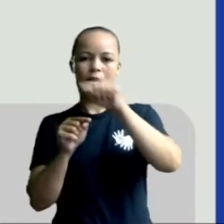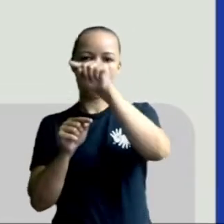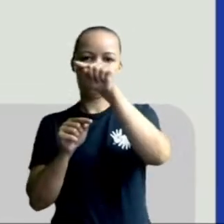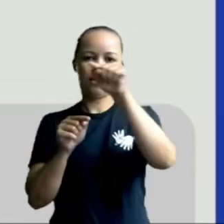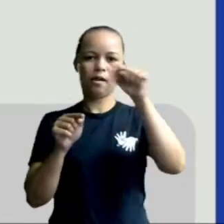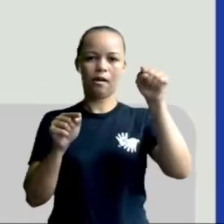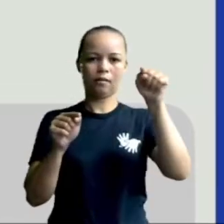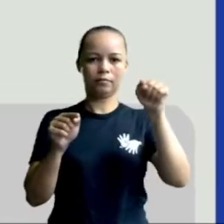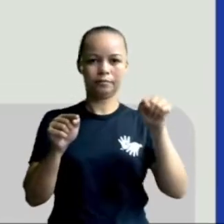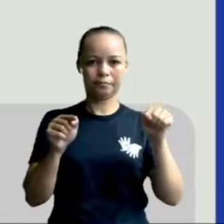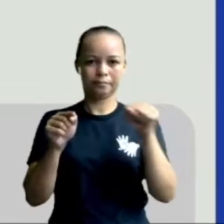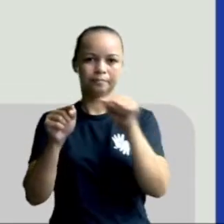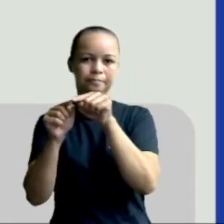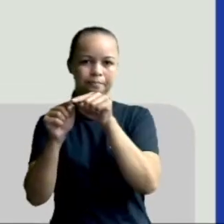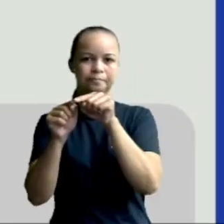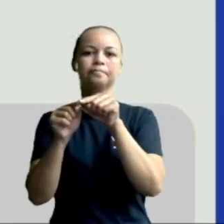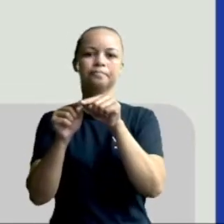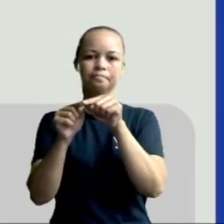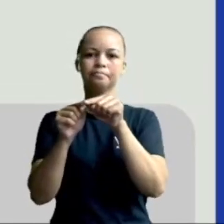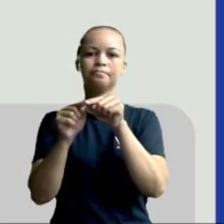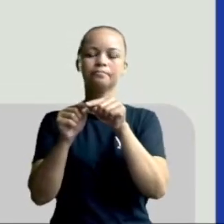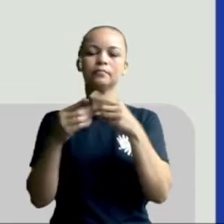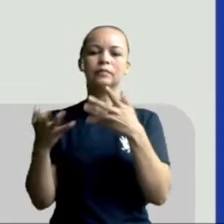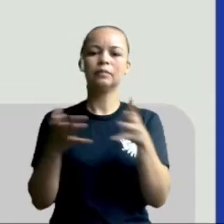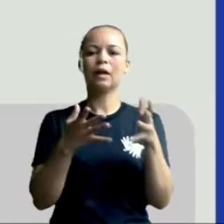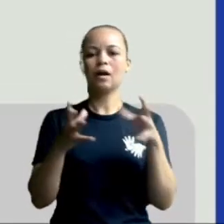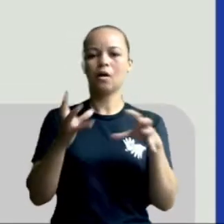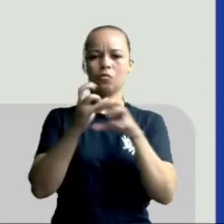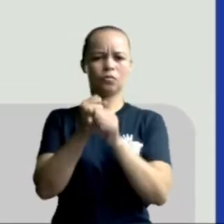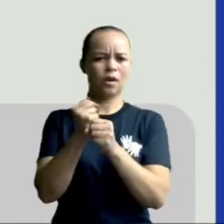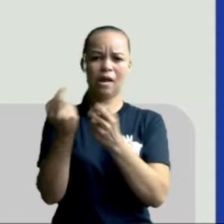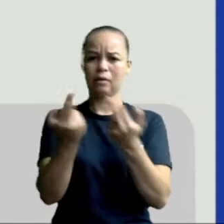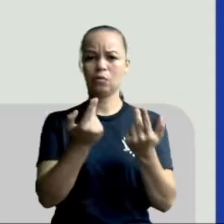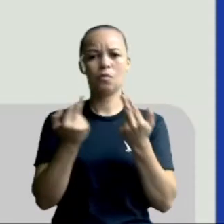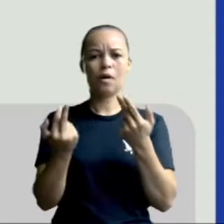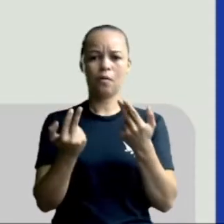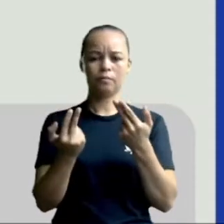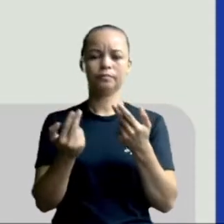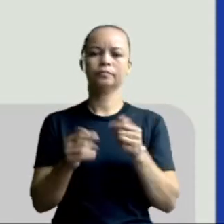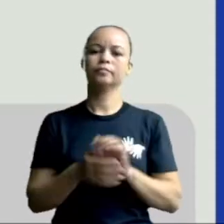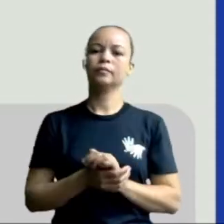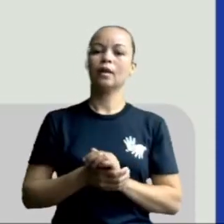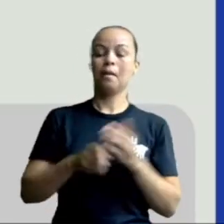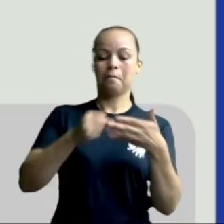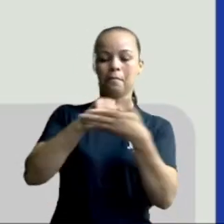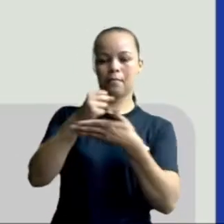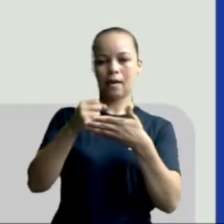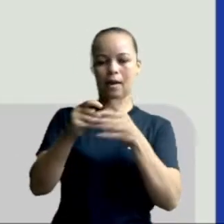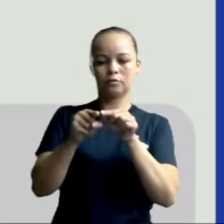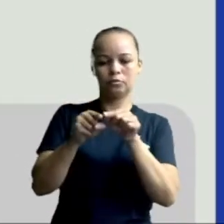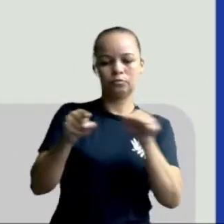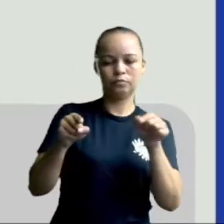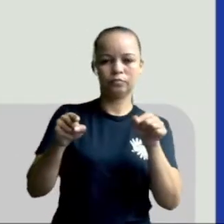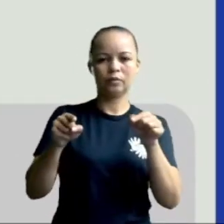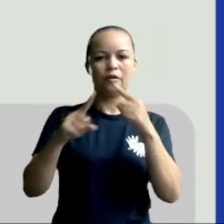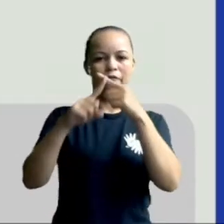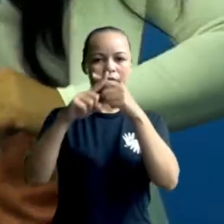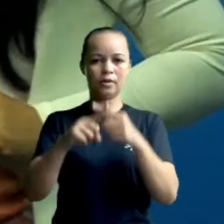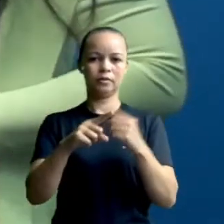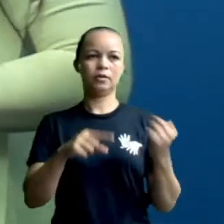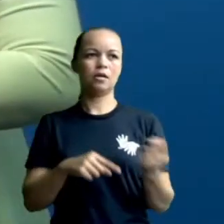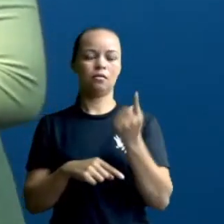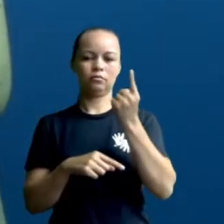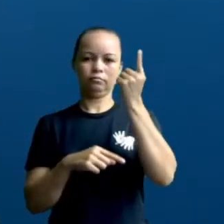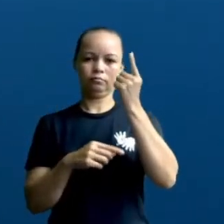dar, para eu calcular a área, é praticamente a mesma coisa, tá certo? Base vezes altura. E o